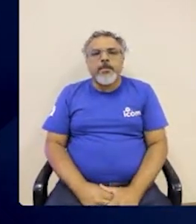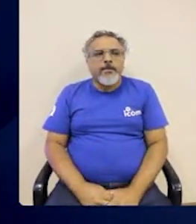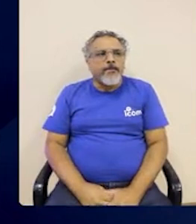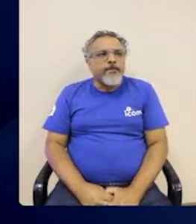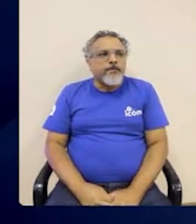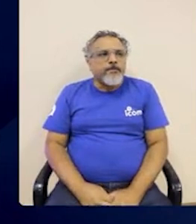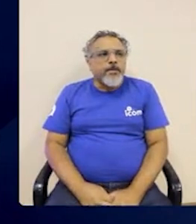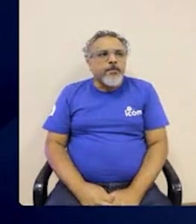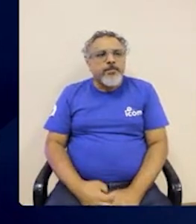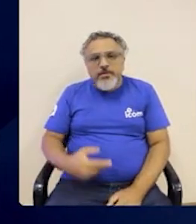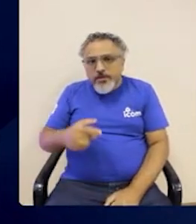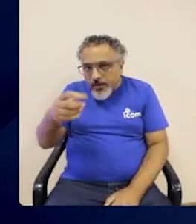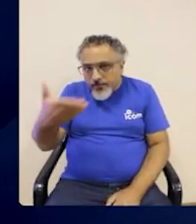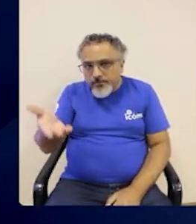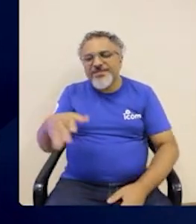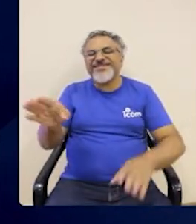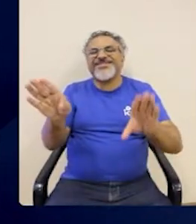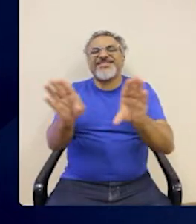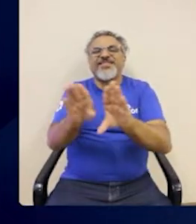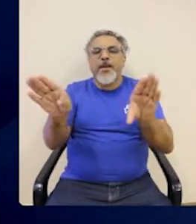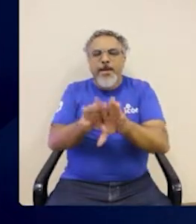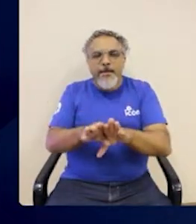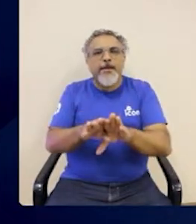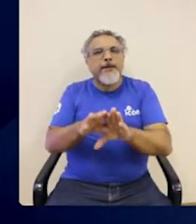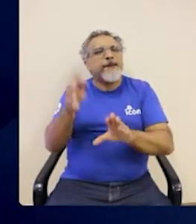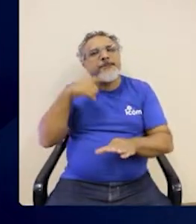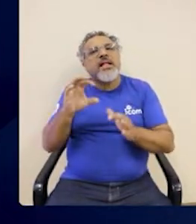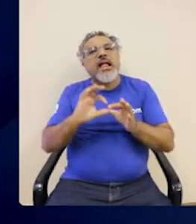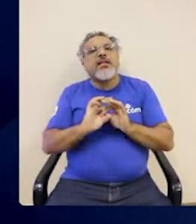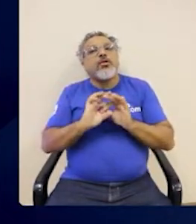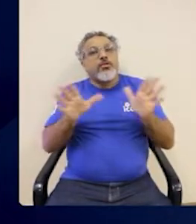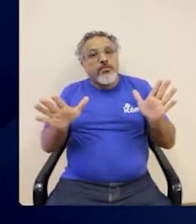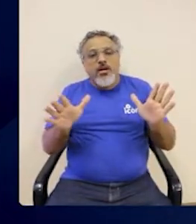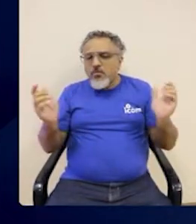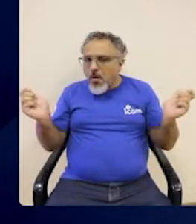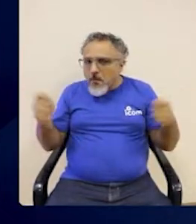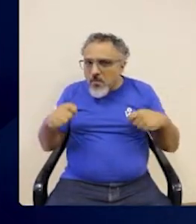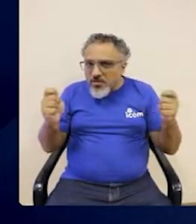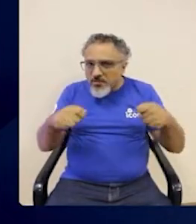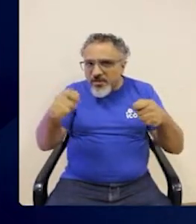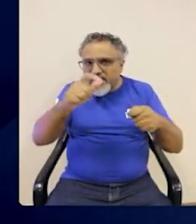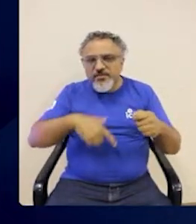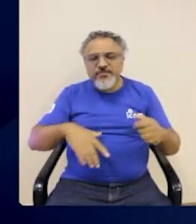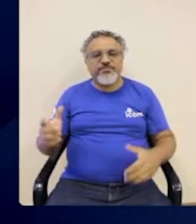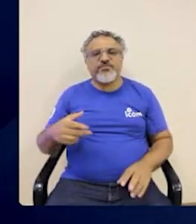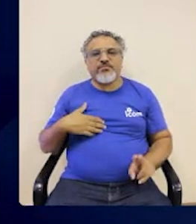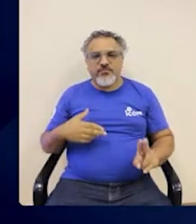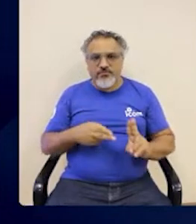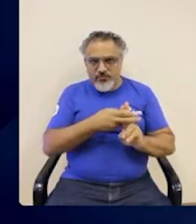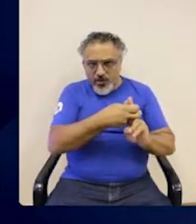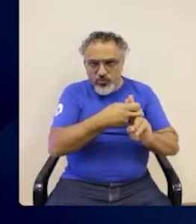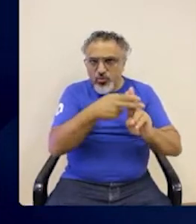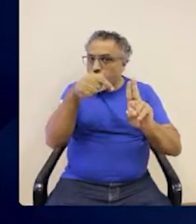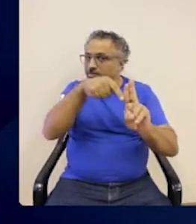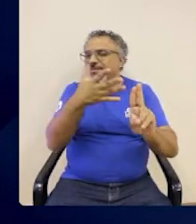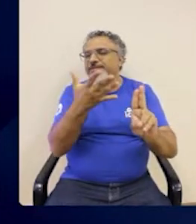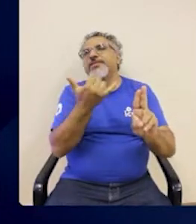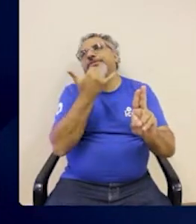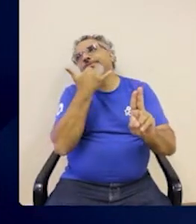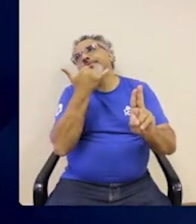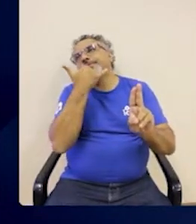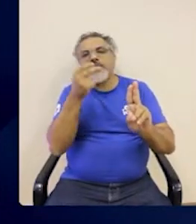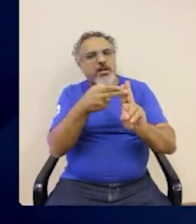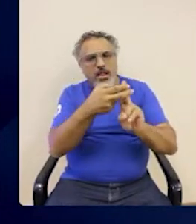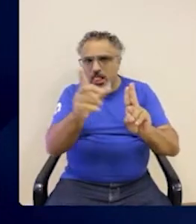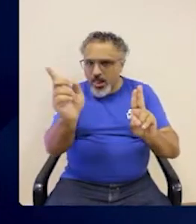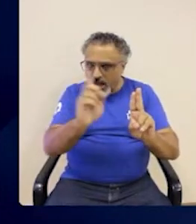E aí também, por ter essa autonomia e algumas possibilidades, o sistema único ele também não está isento de disputas, né?